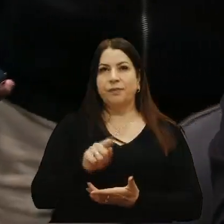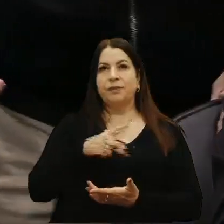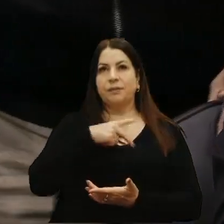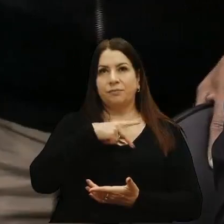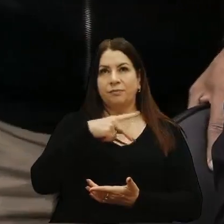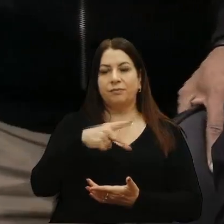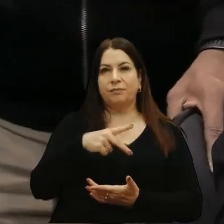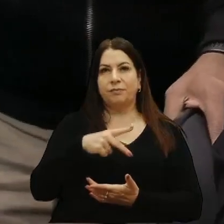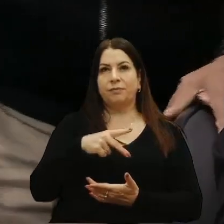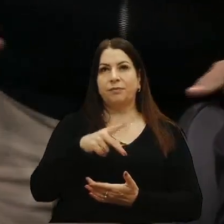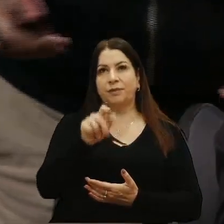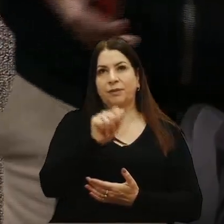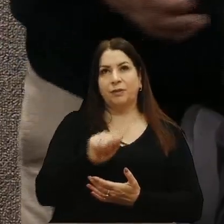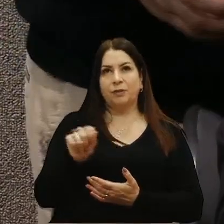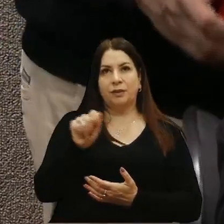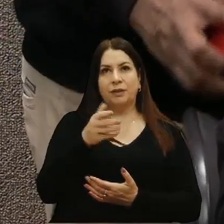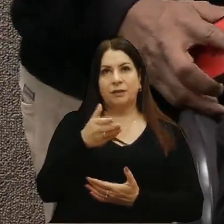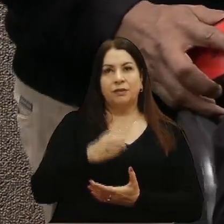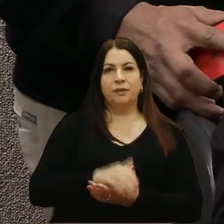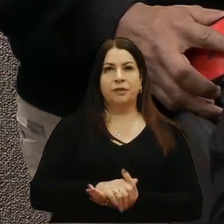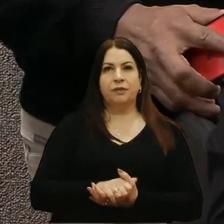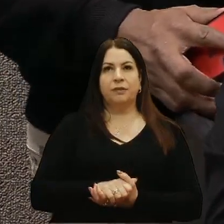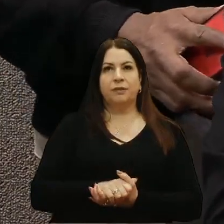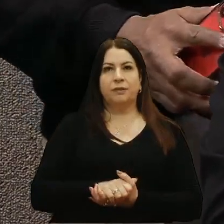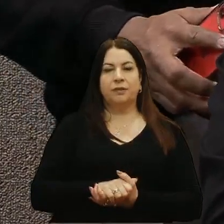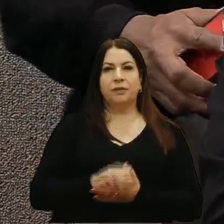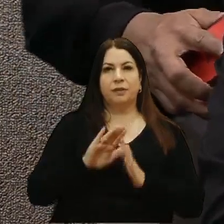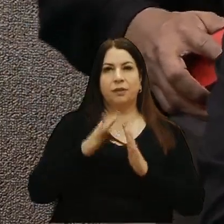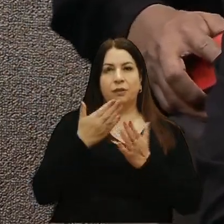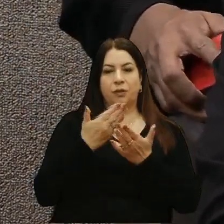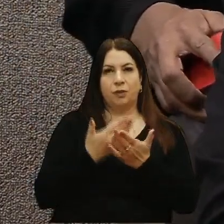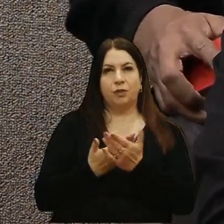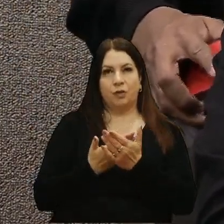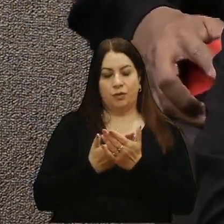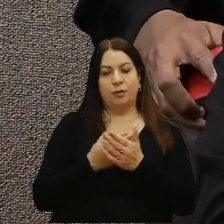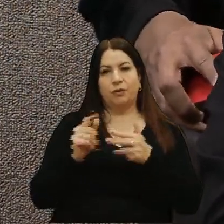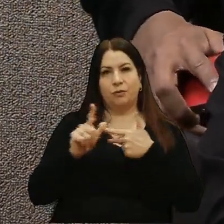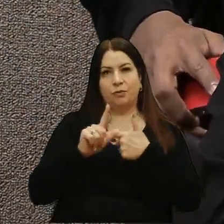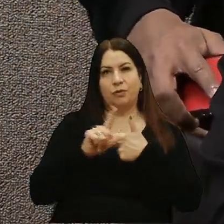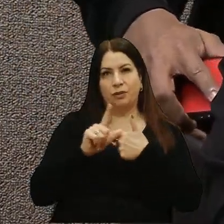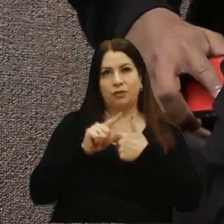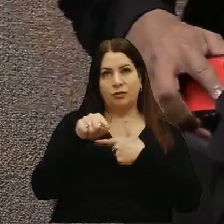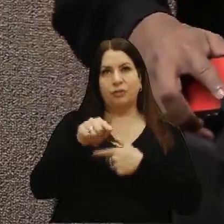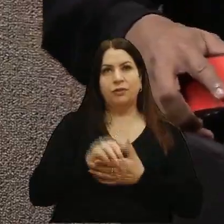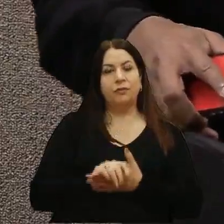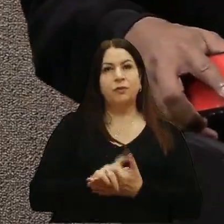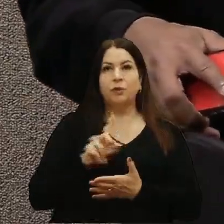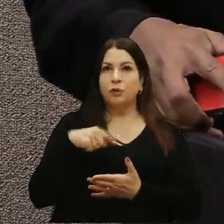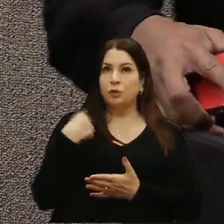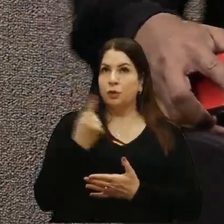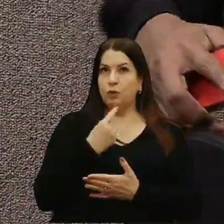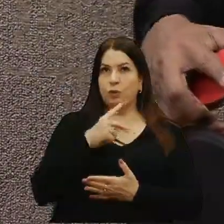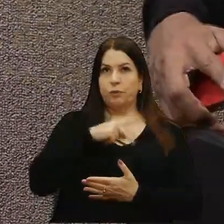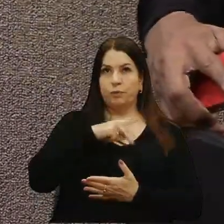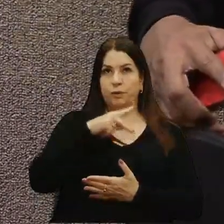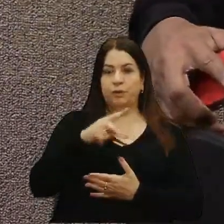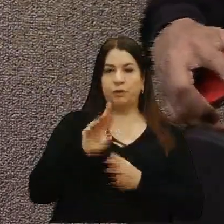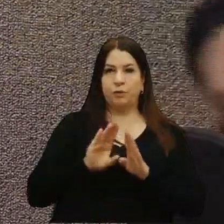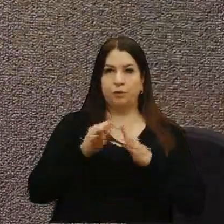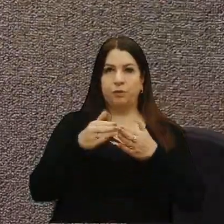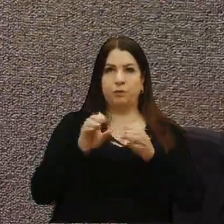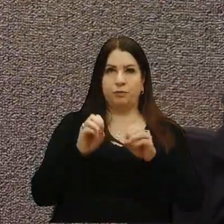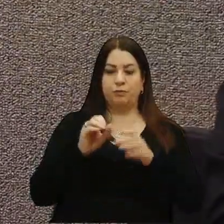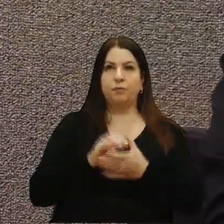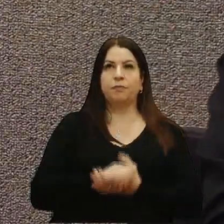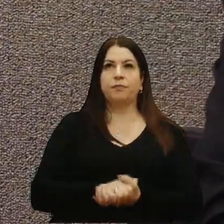da nossa associação, né, da Escola do Legislativo, e nós, enquanto presidente da Comissão de